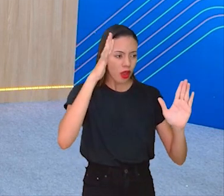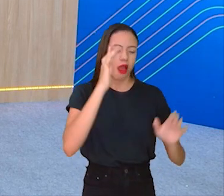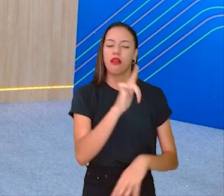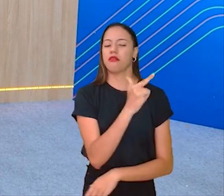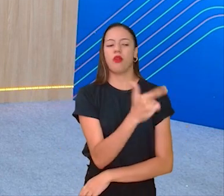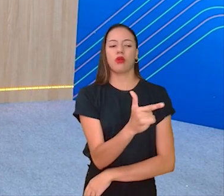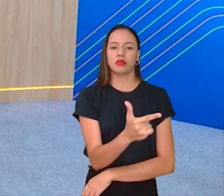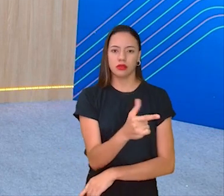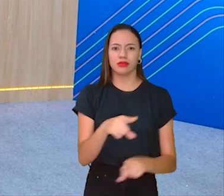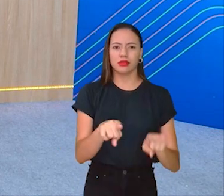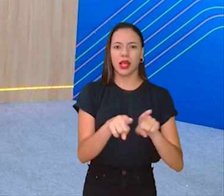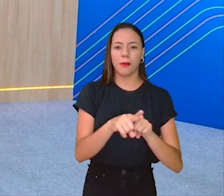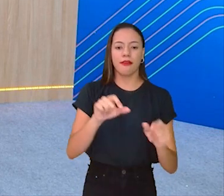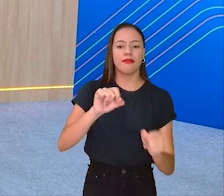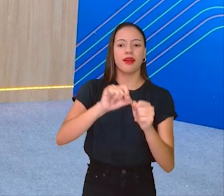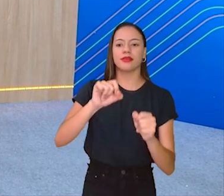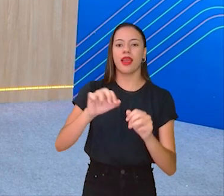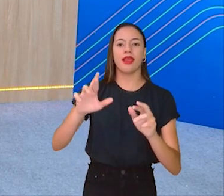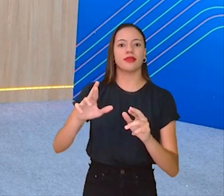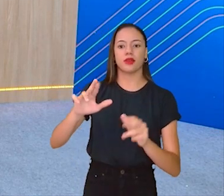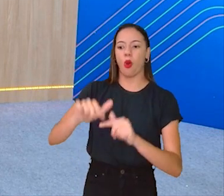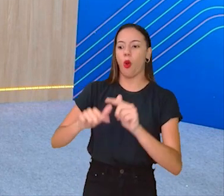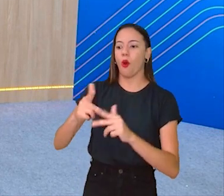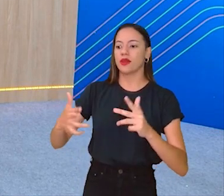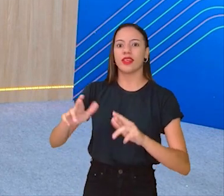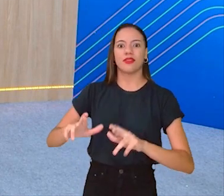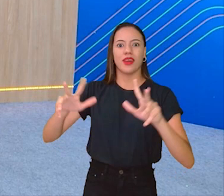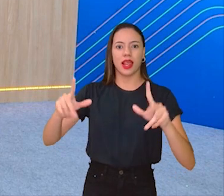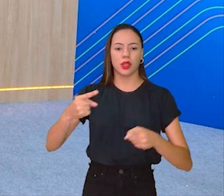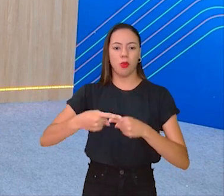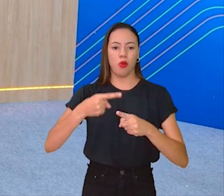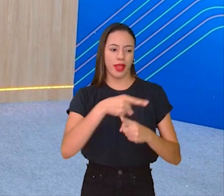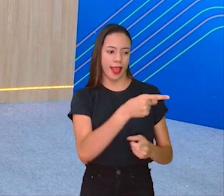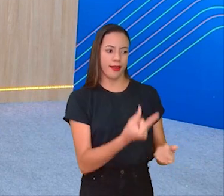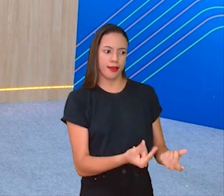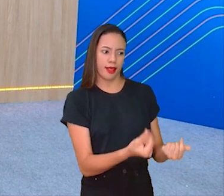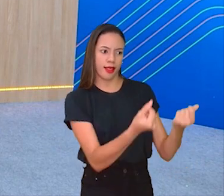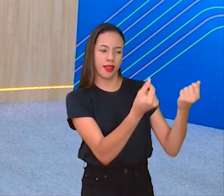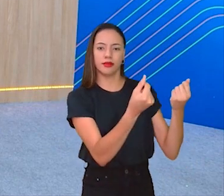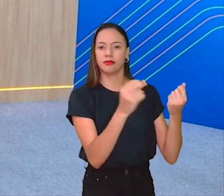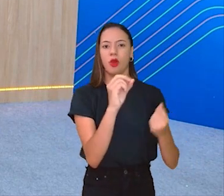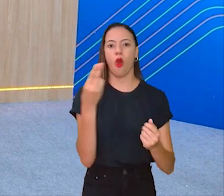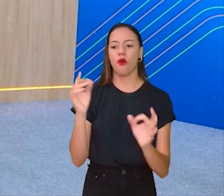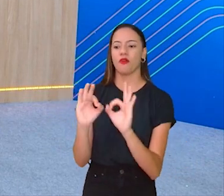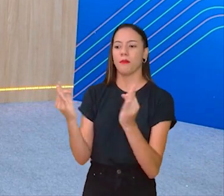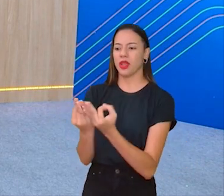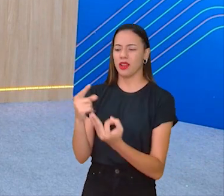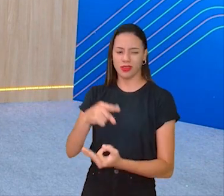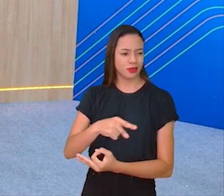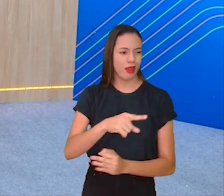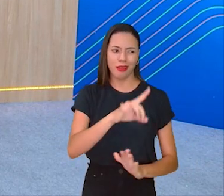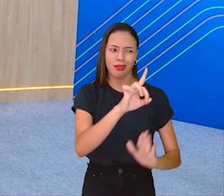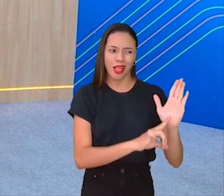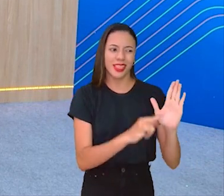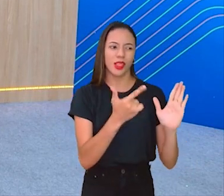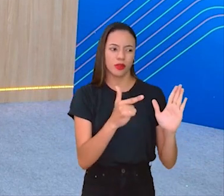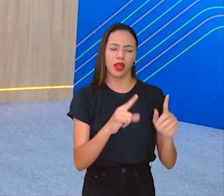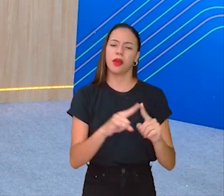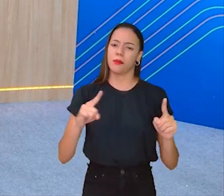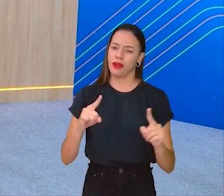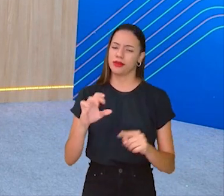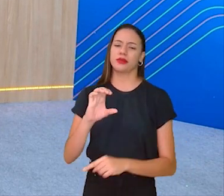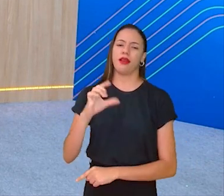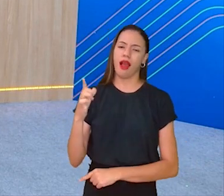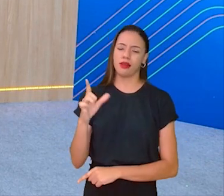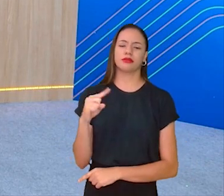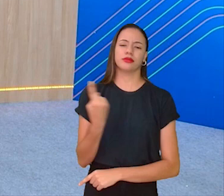direito a fazer outras coisas na vida, porque tem uma condição financeira X, porque tem uma família X. Claro que, como a gente vem